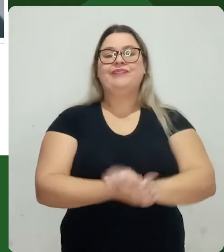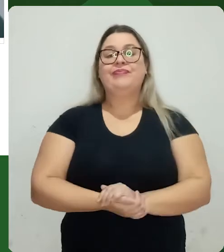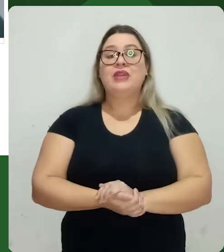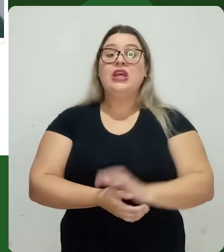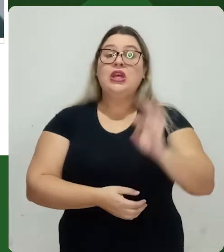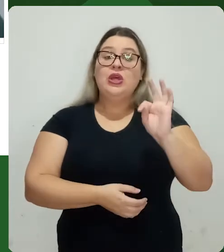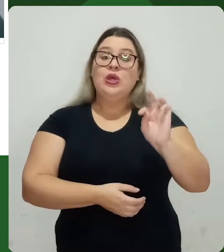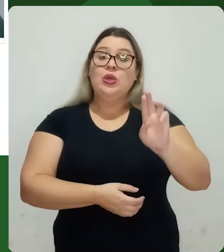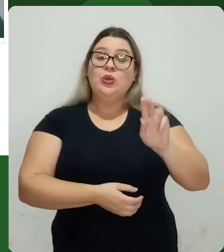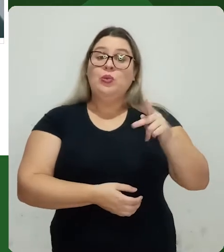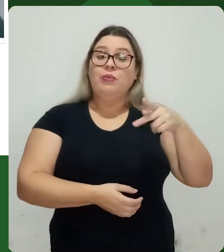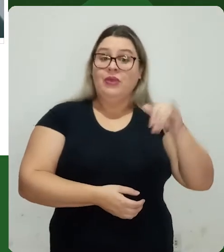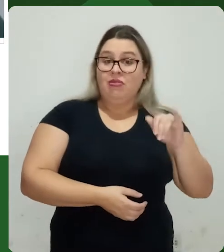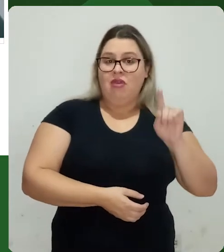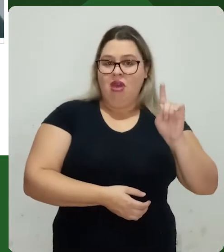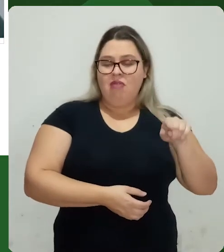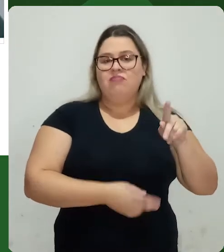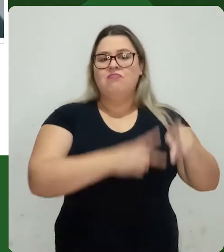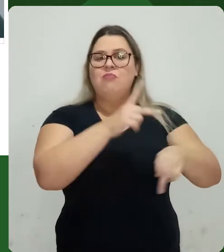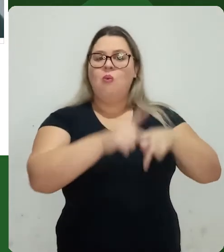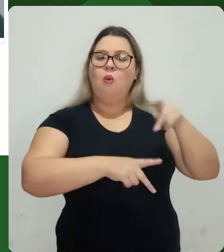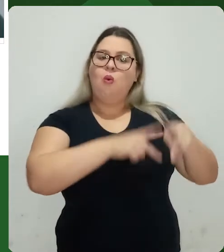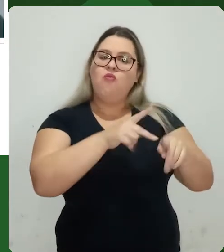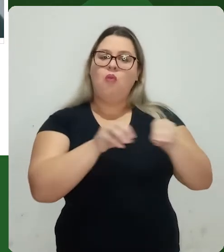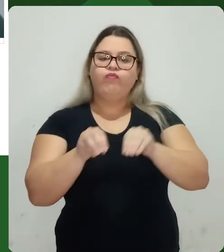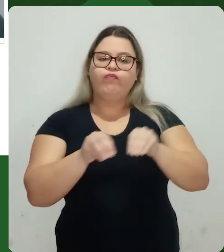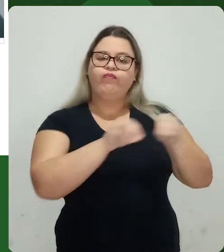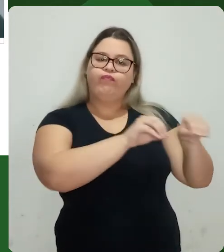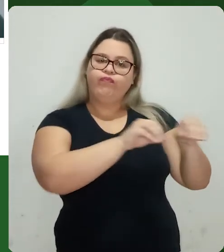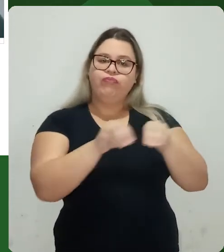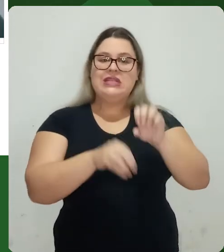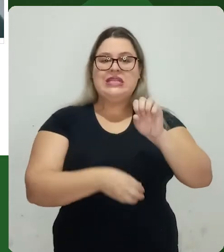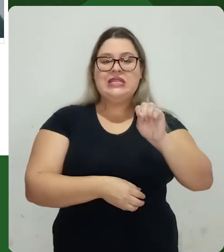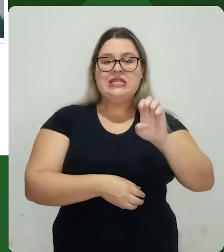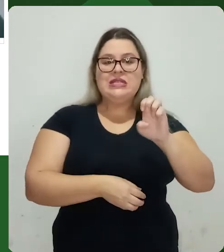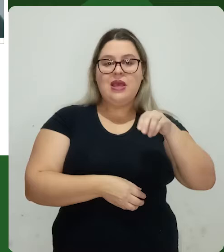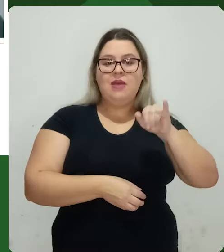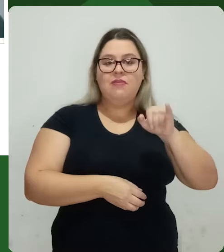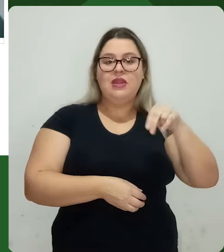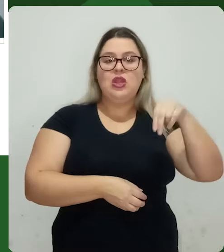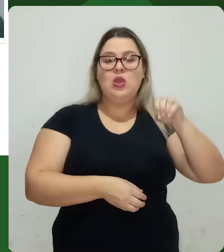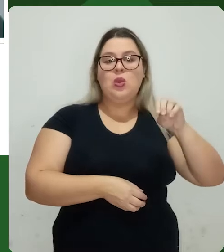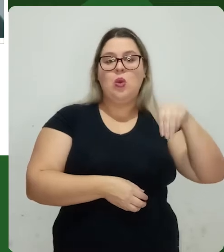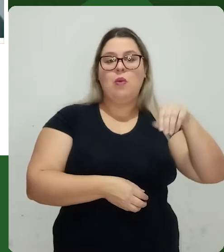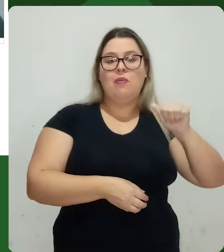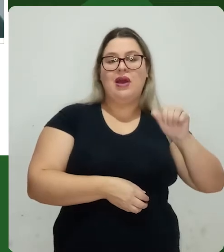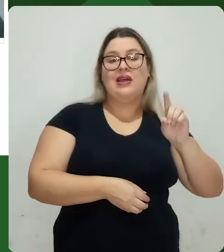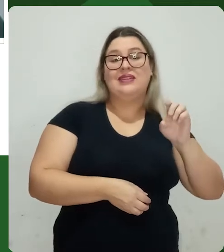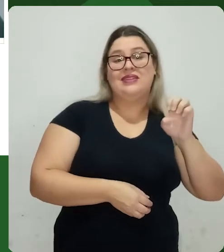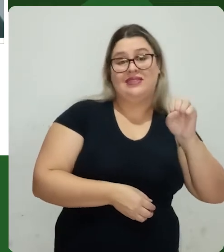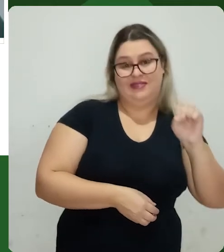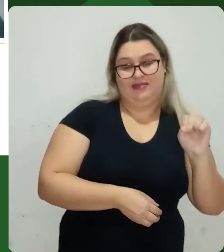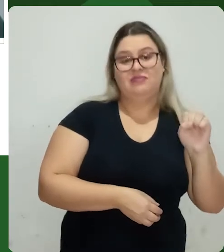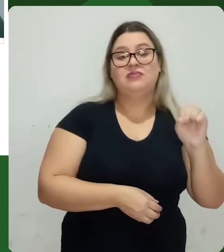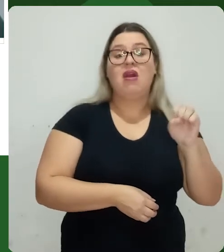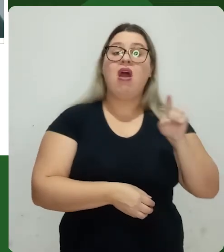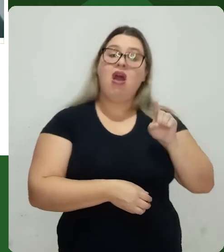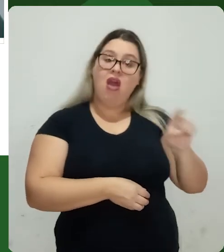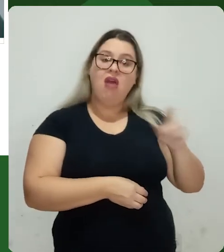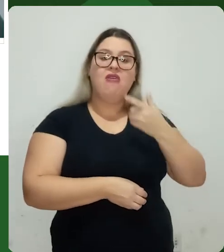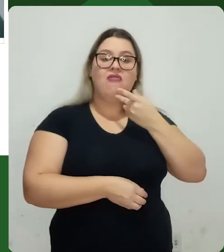que a gente observa é essa. Os tupis, por sua vez, eram povos seminômades que falavam línguas